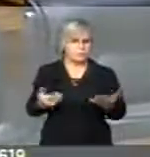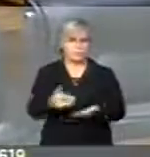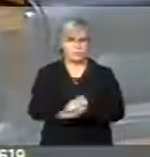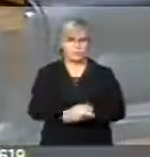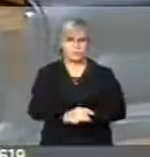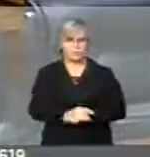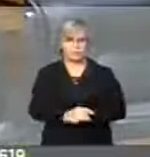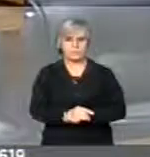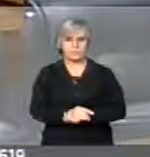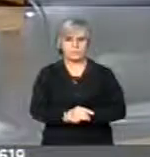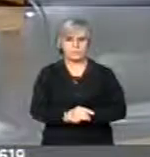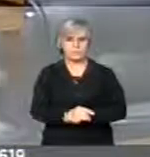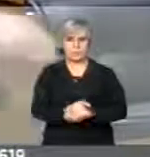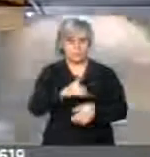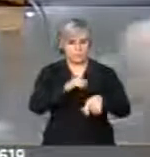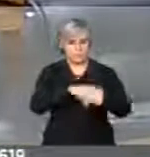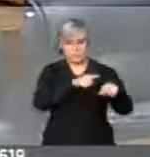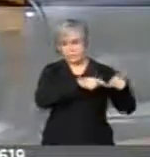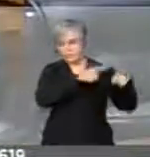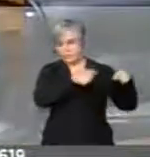criamos, ao longo desse tempo,